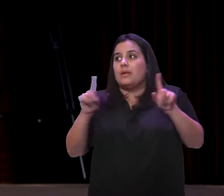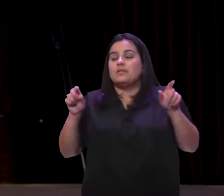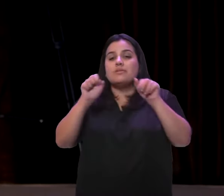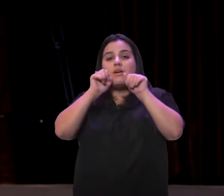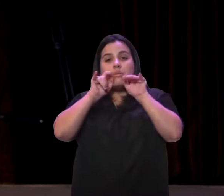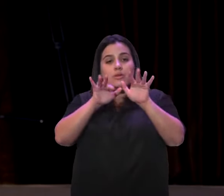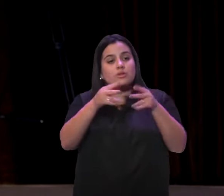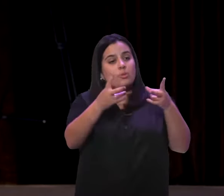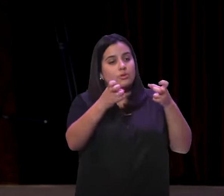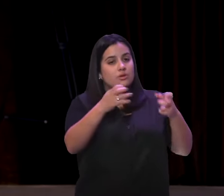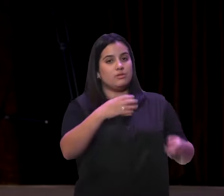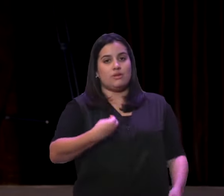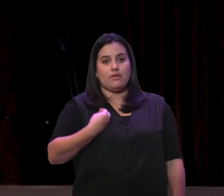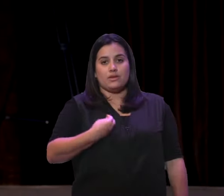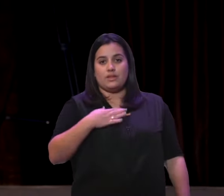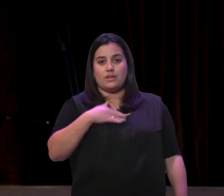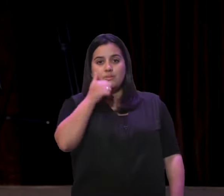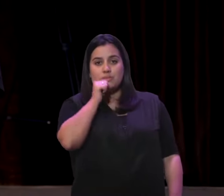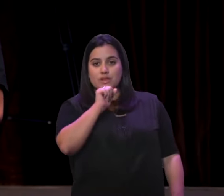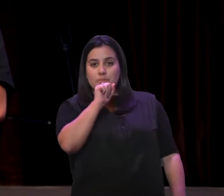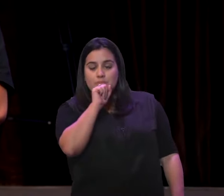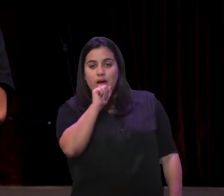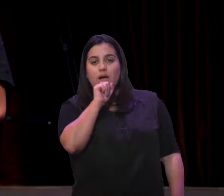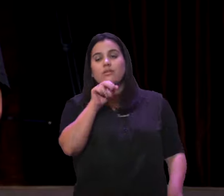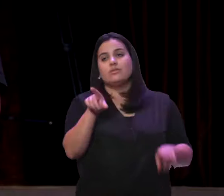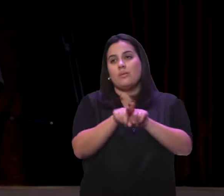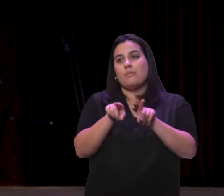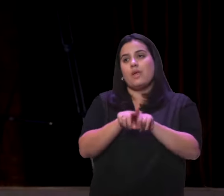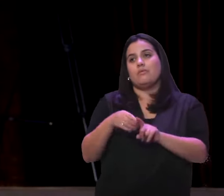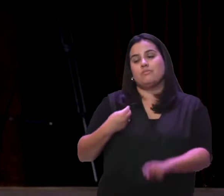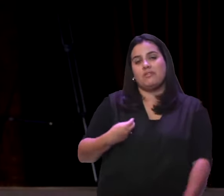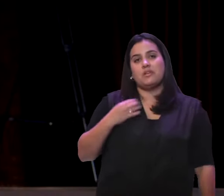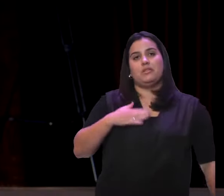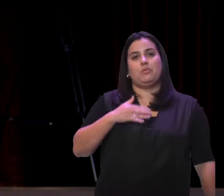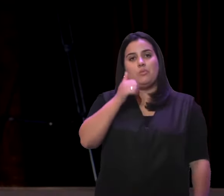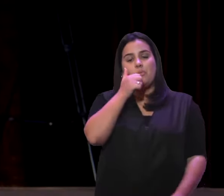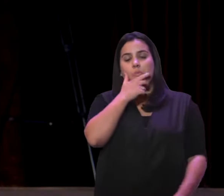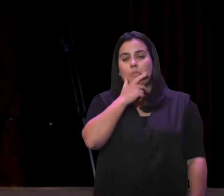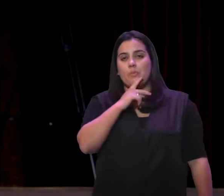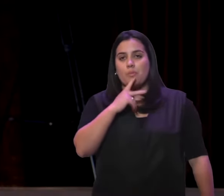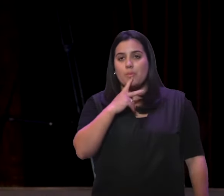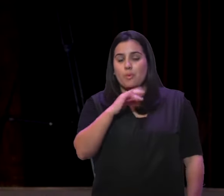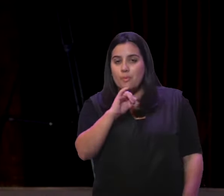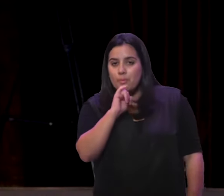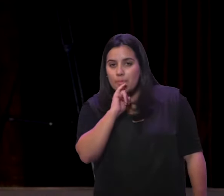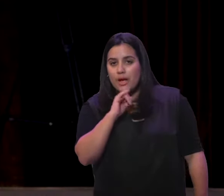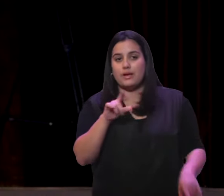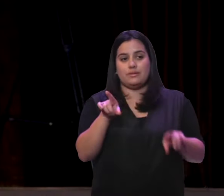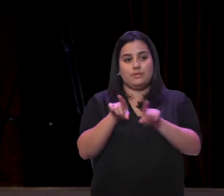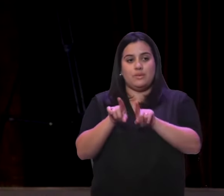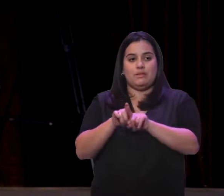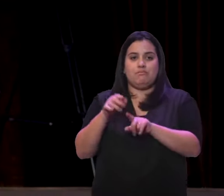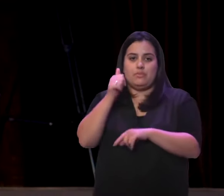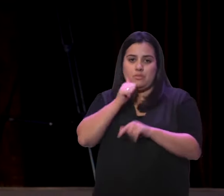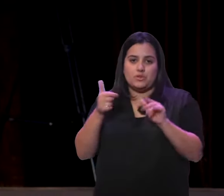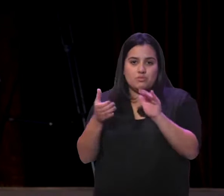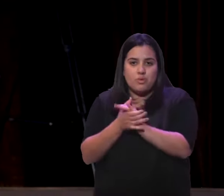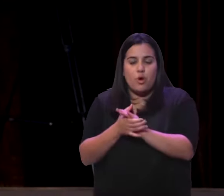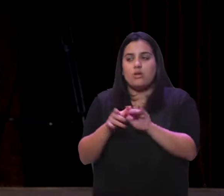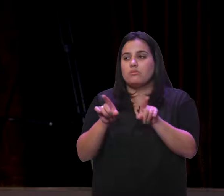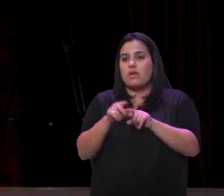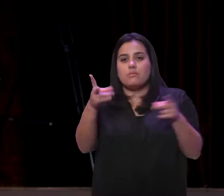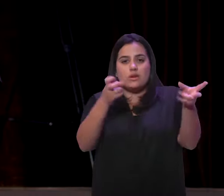da minha mãe, que eu vi na vida do meu pai, que eu vi na minha vida, que eu vi na vida das minhas irmãs, que eu vejo na vida da minha esposa, e vou ver na vida da minha filha, e vejo na